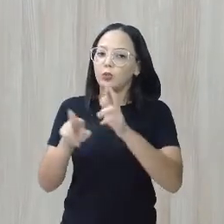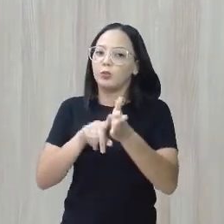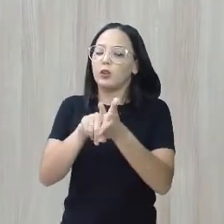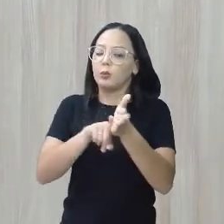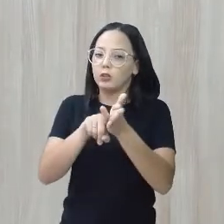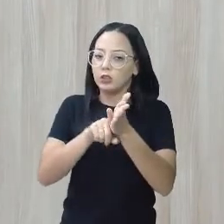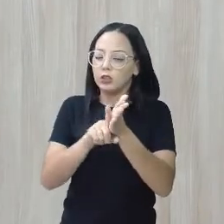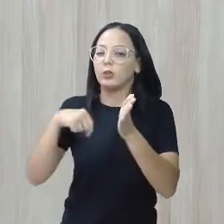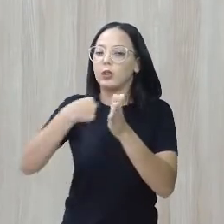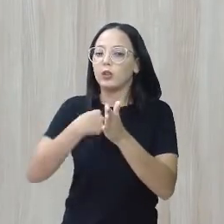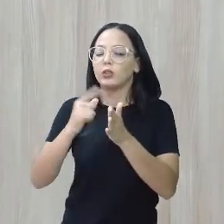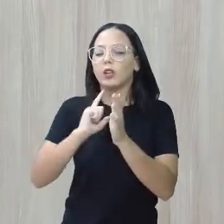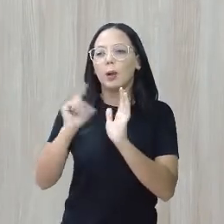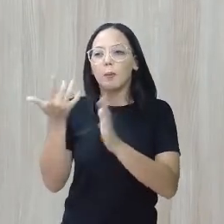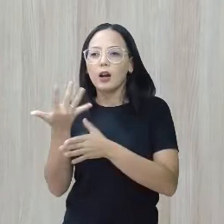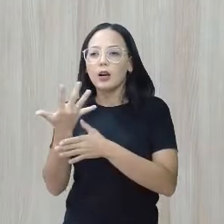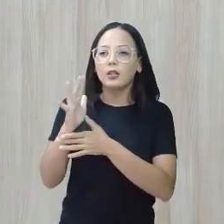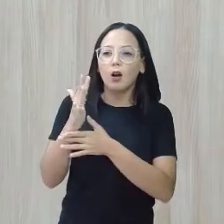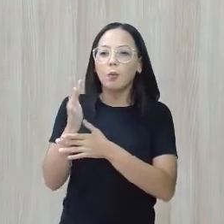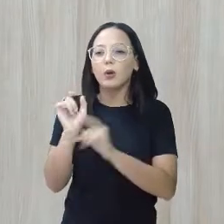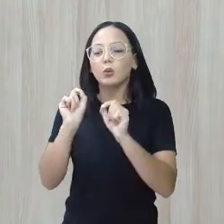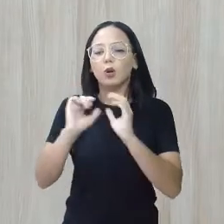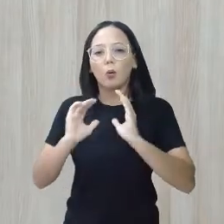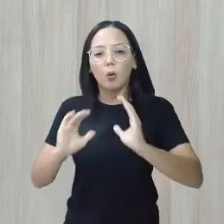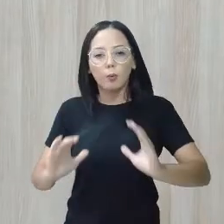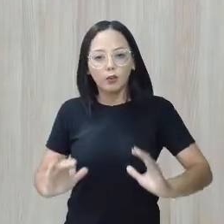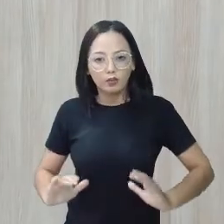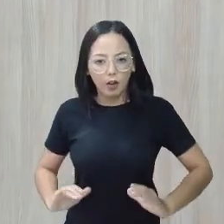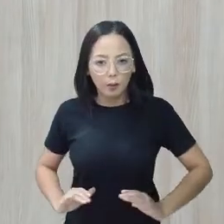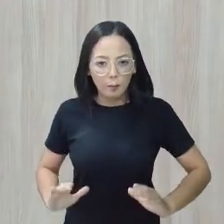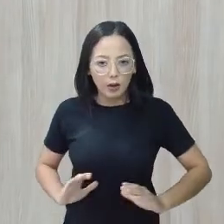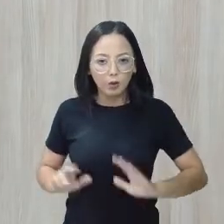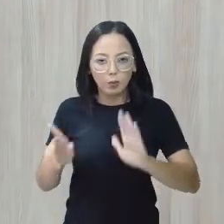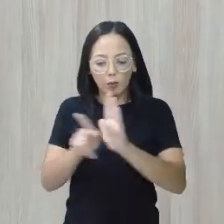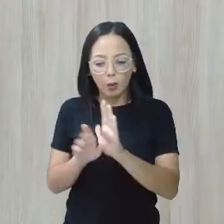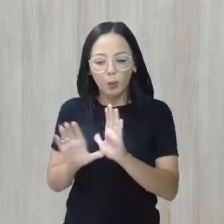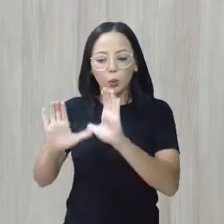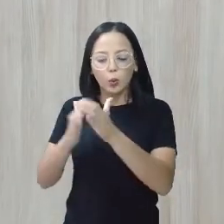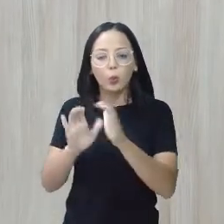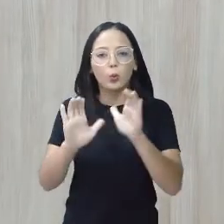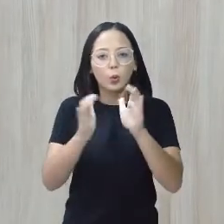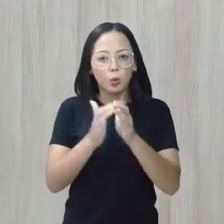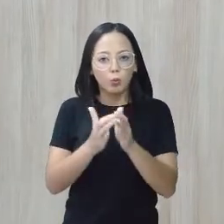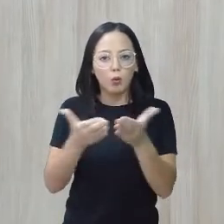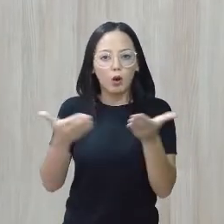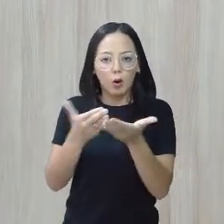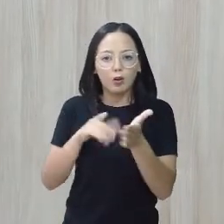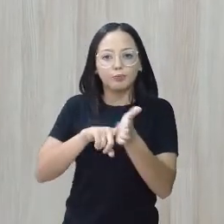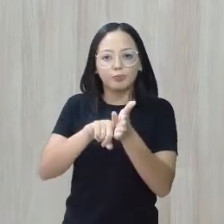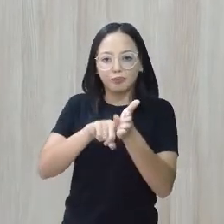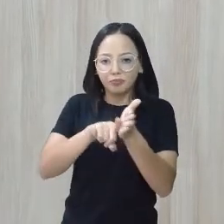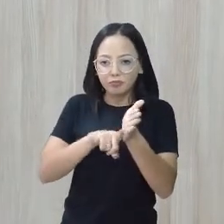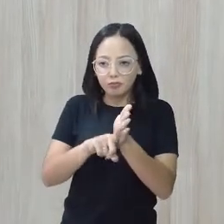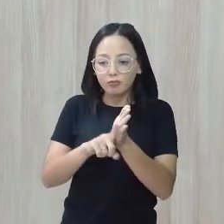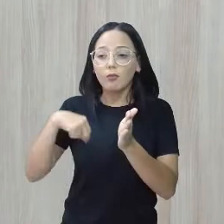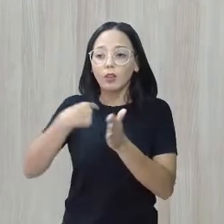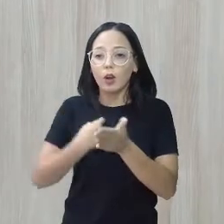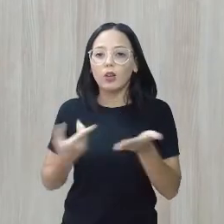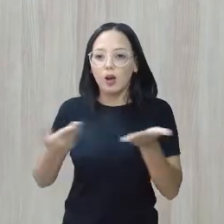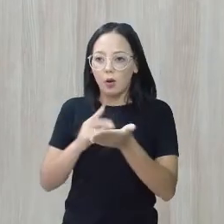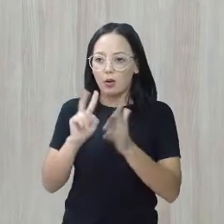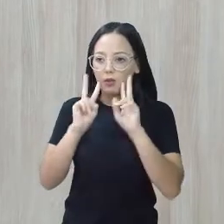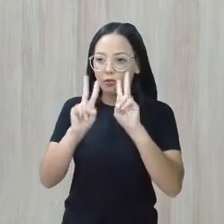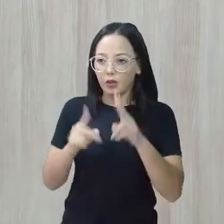pesquisa, onde a gente vai ter mais ou menos uma ideia do comportamento desse grupo diante dessa pesquisa, tá certo? É o que a gente vai ver